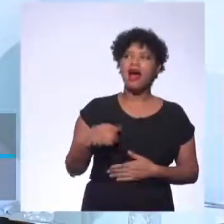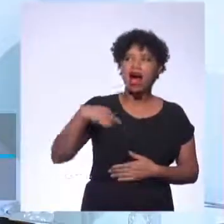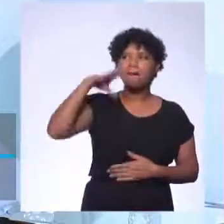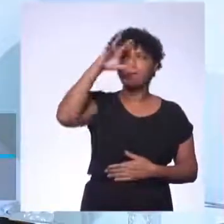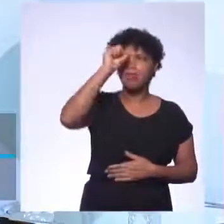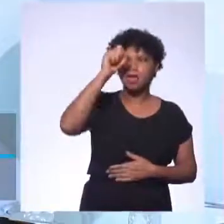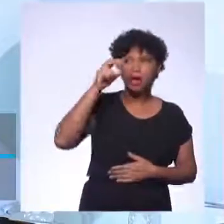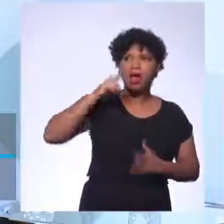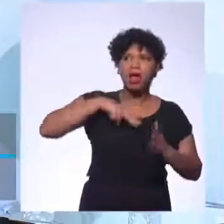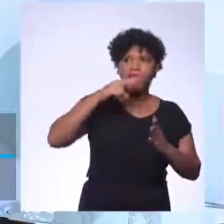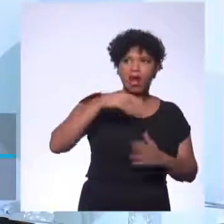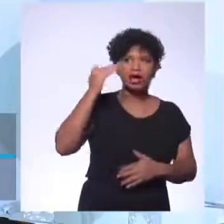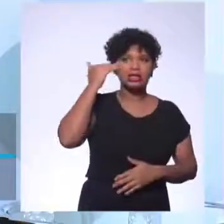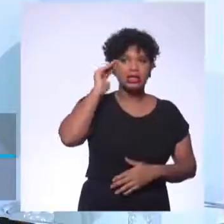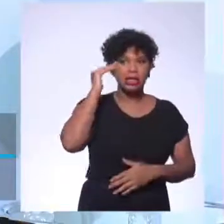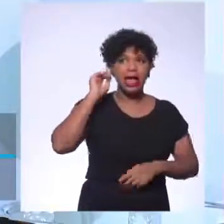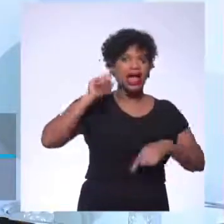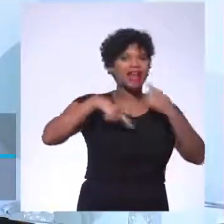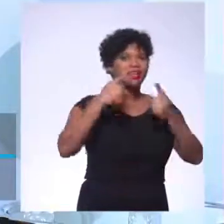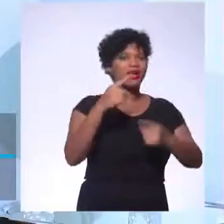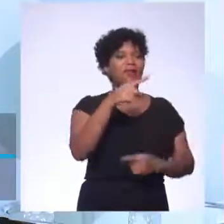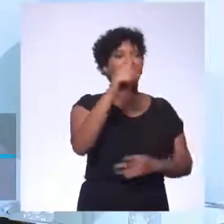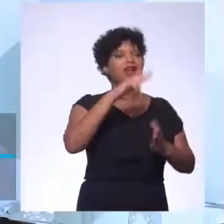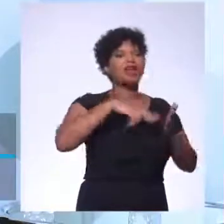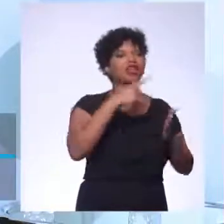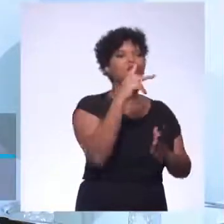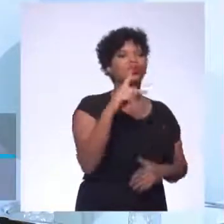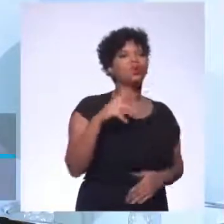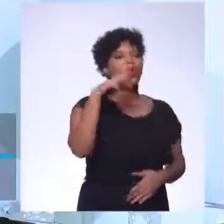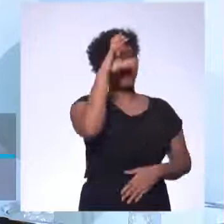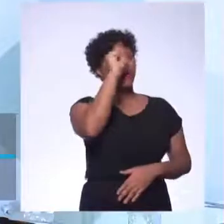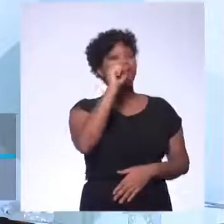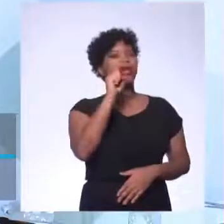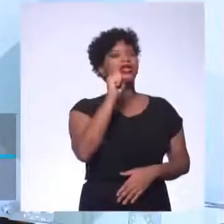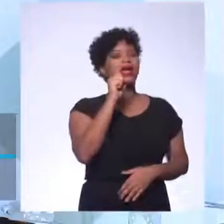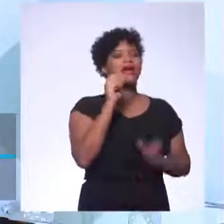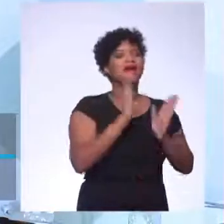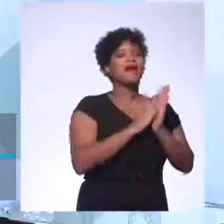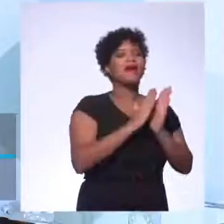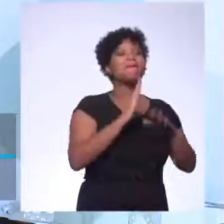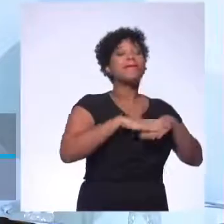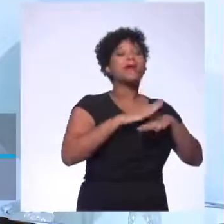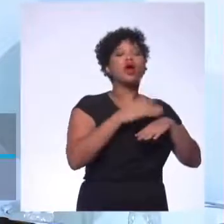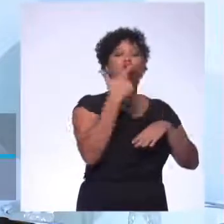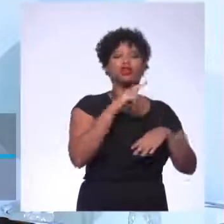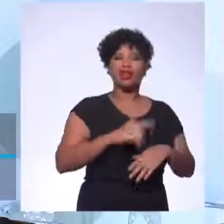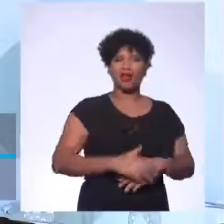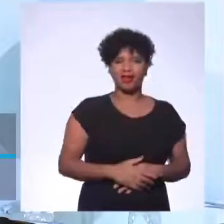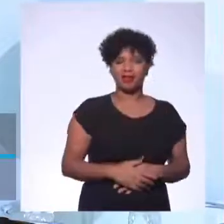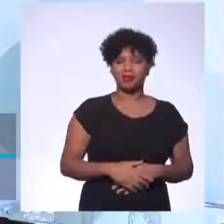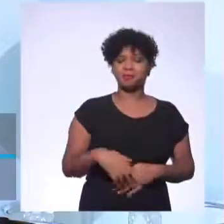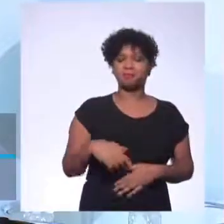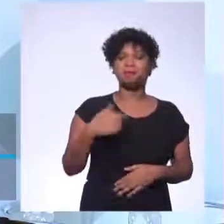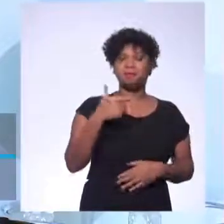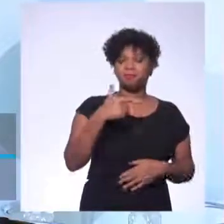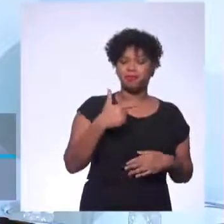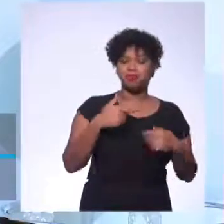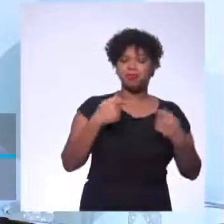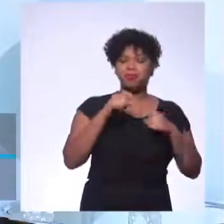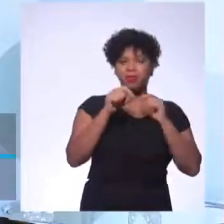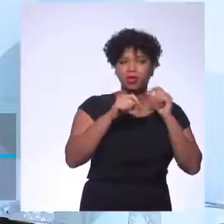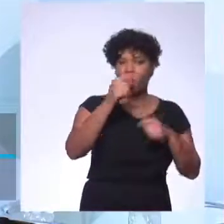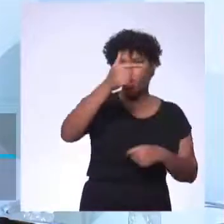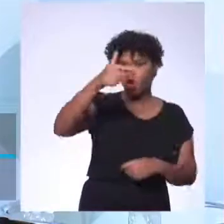em pesquisas, em especialistas no assunto, em autoridades sobre o assunto, você lê. Então, você lendo, você